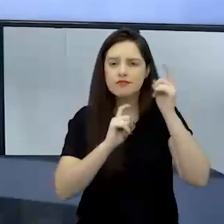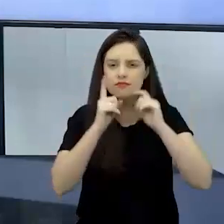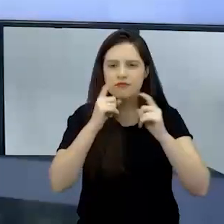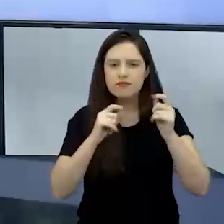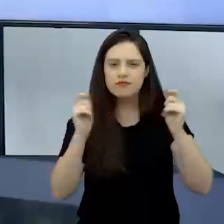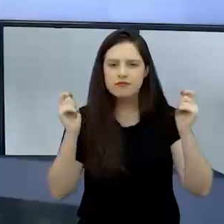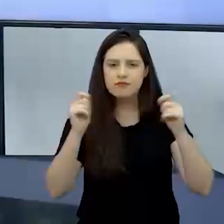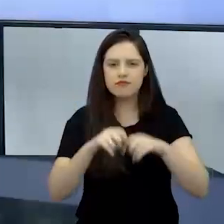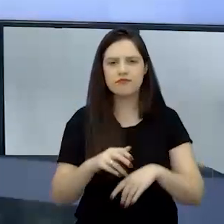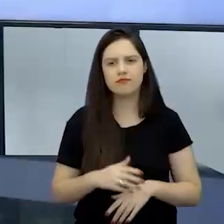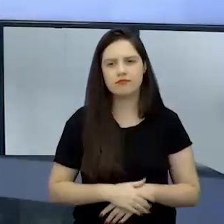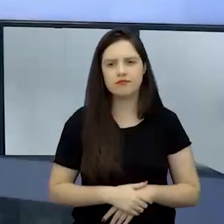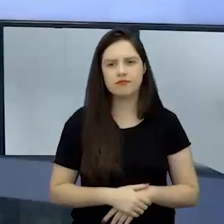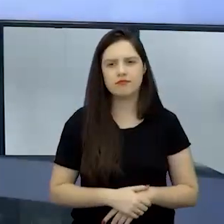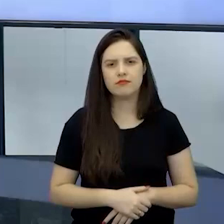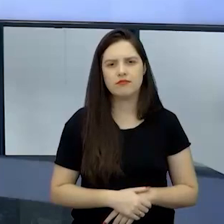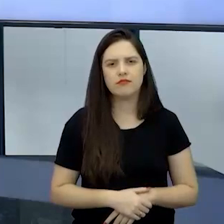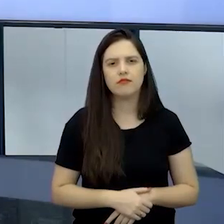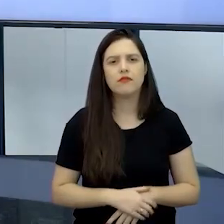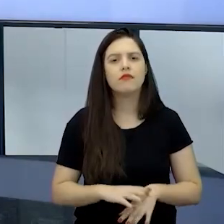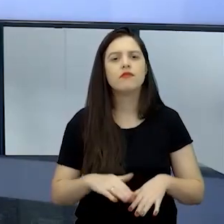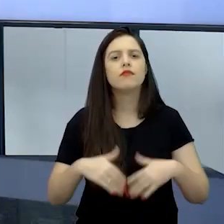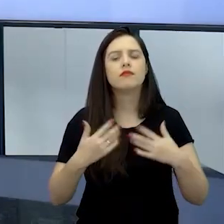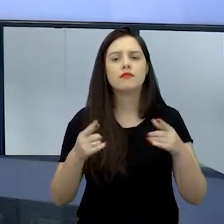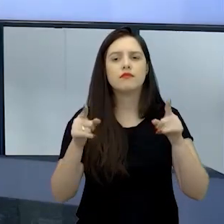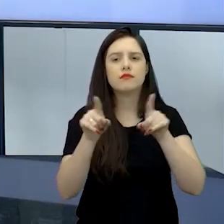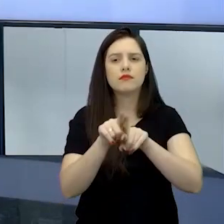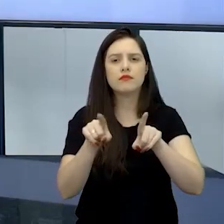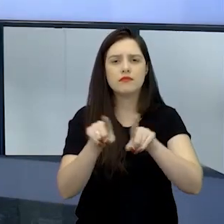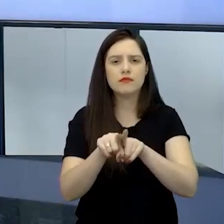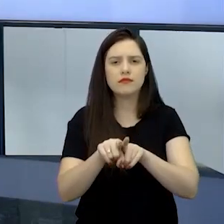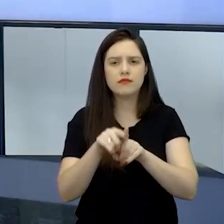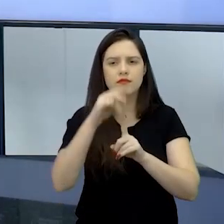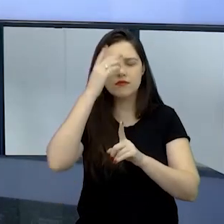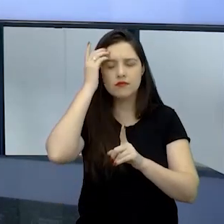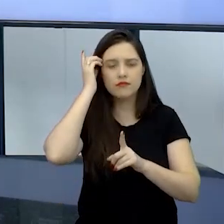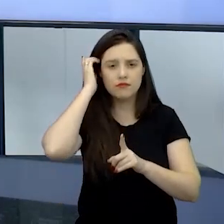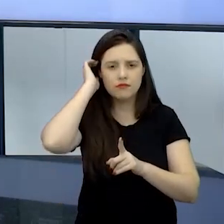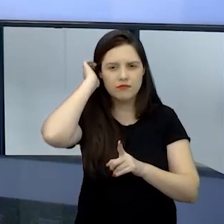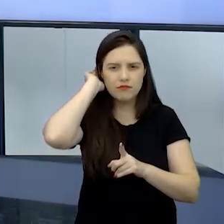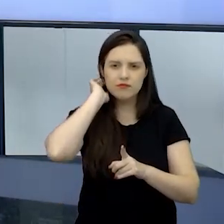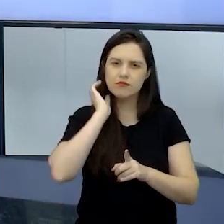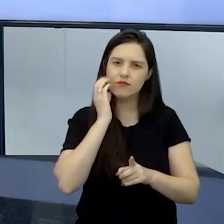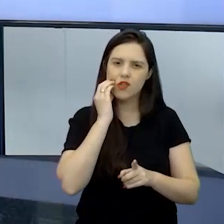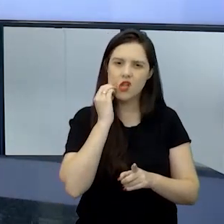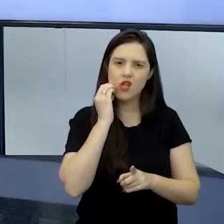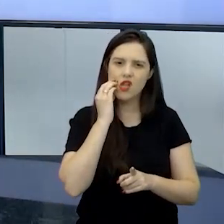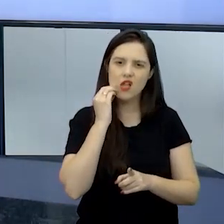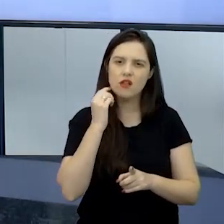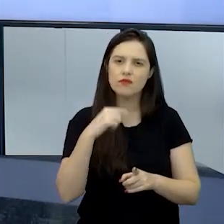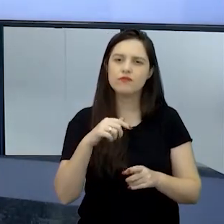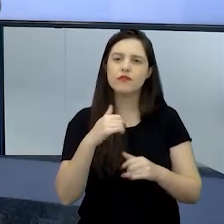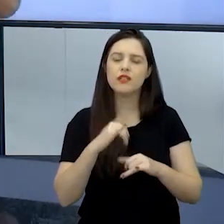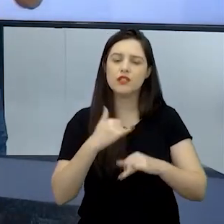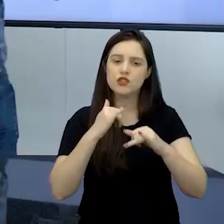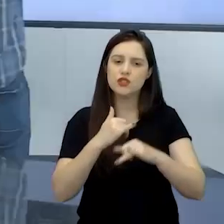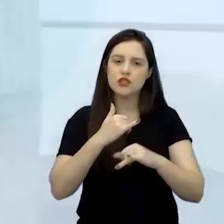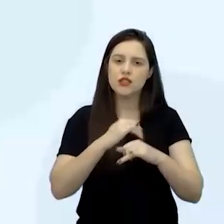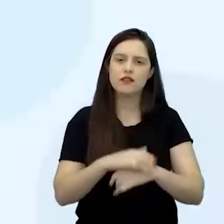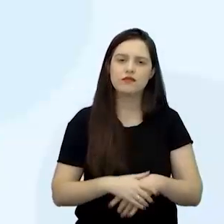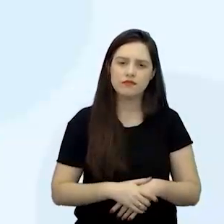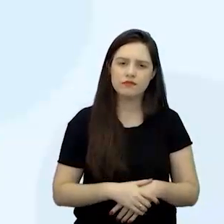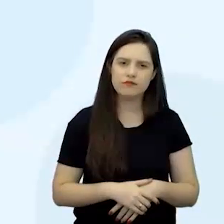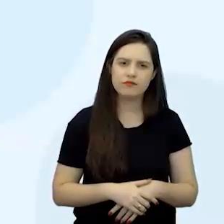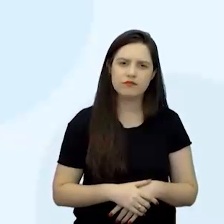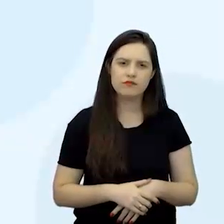aí, sabia que a Terra também, né? A Terra tem um campo magnético terrestre também, né, da Terra. Então a